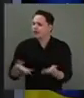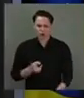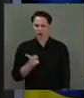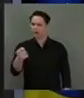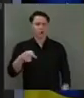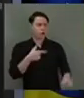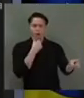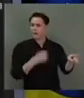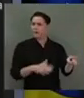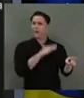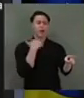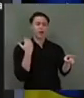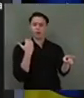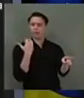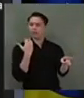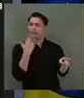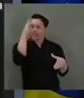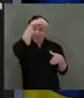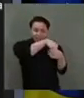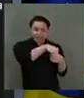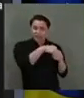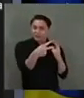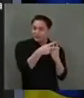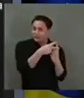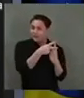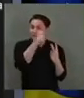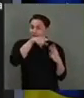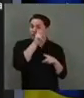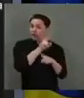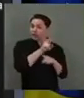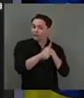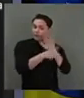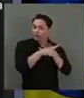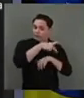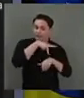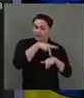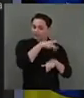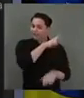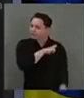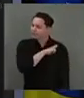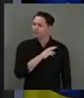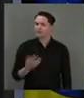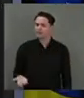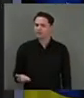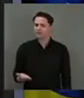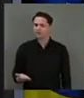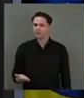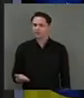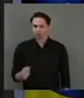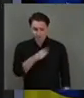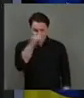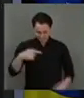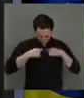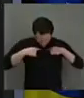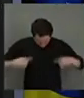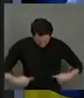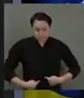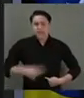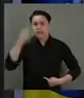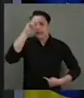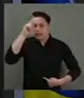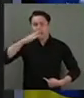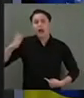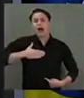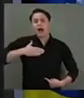morreu sob a tutela do Estado. Sob a tutela do Estado. Essa imagem não pode ser esquecida.